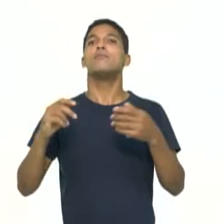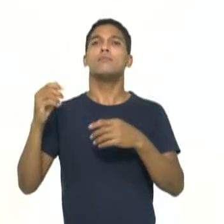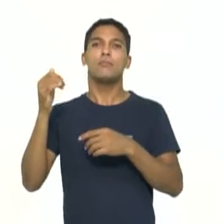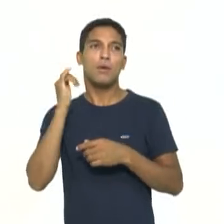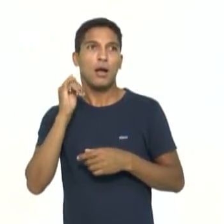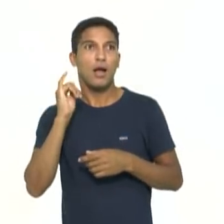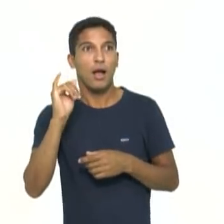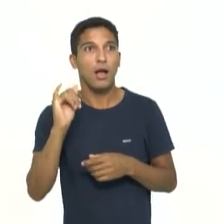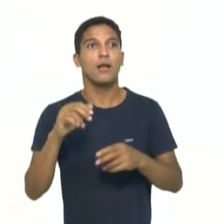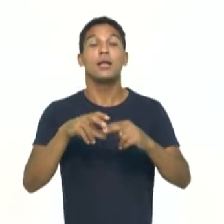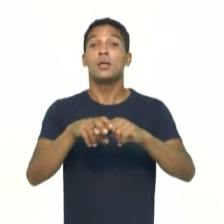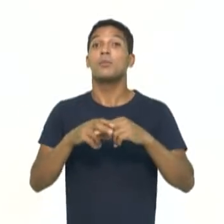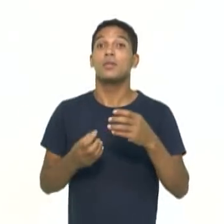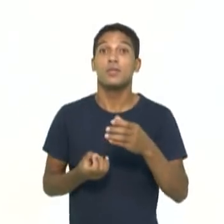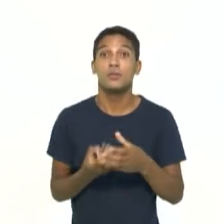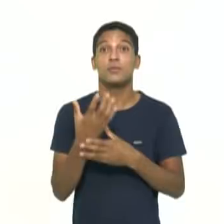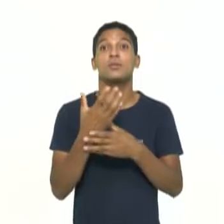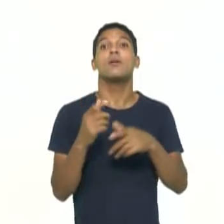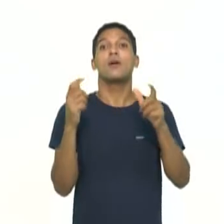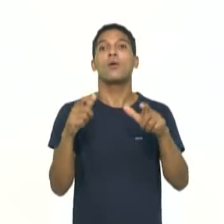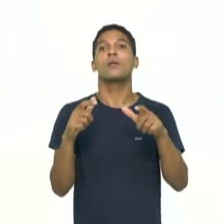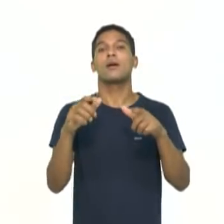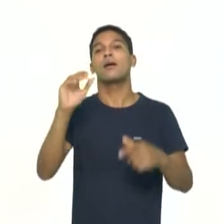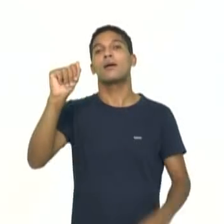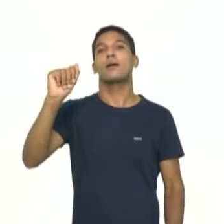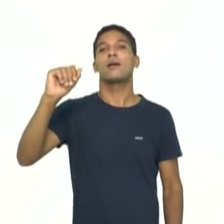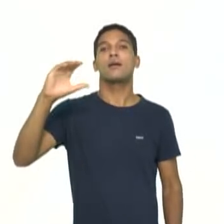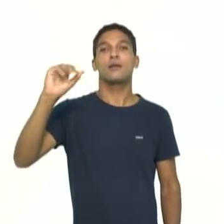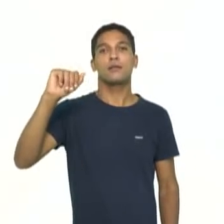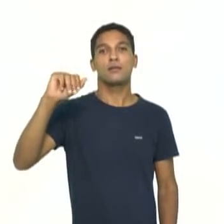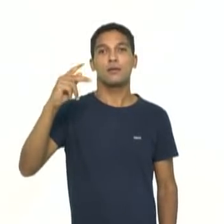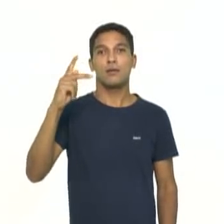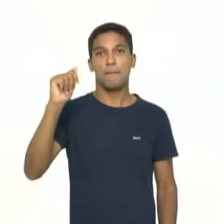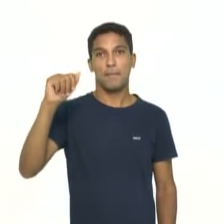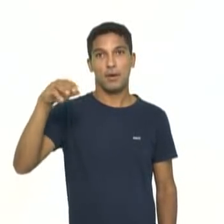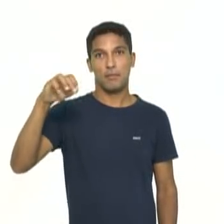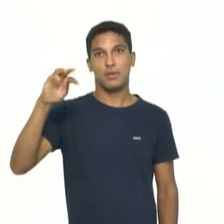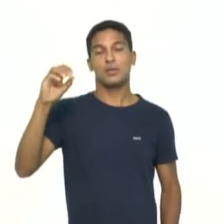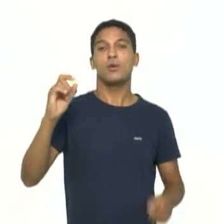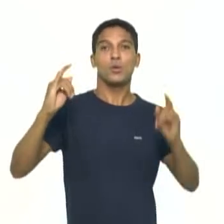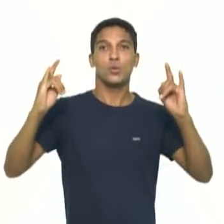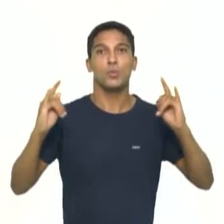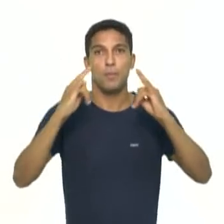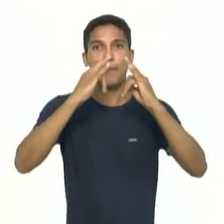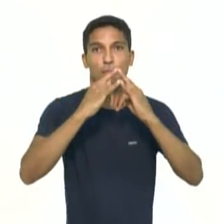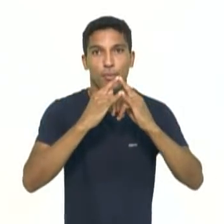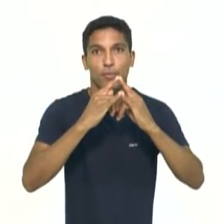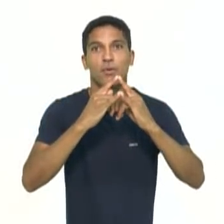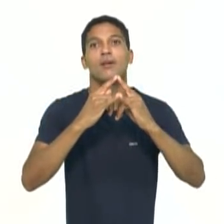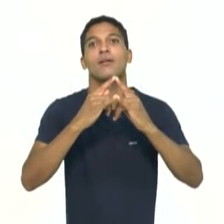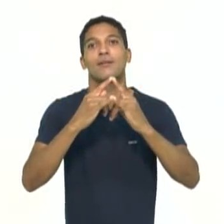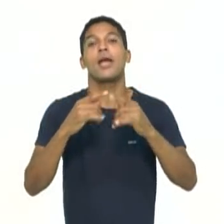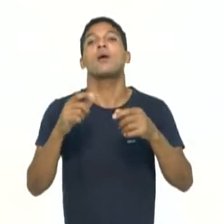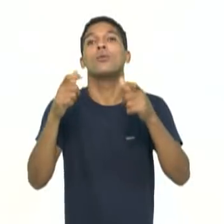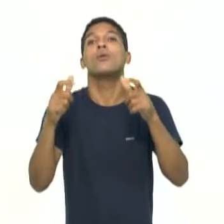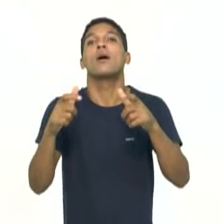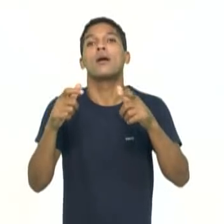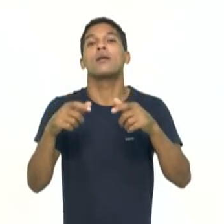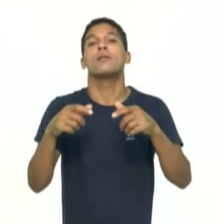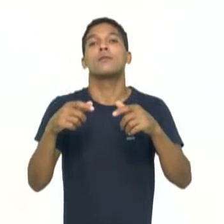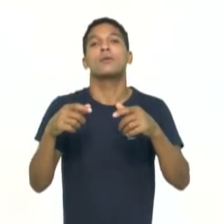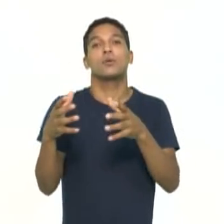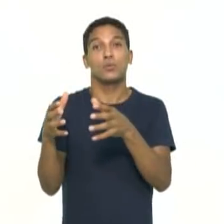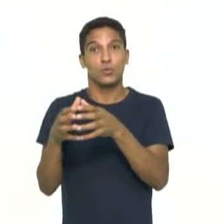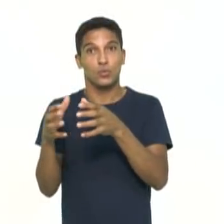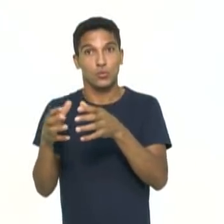surgiram aqui nos acampamentos, e essas pajadas, essas poesias se espalharam por todo o nosso país. Nossa,